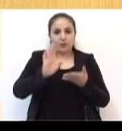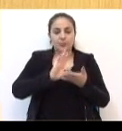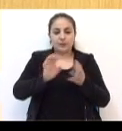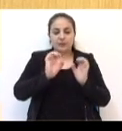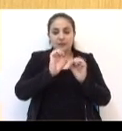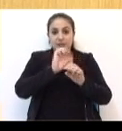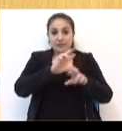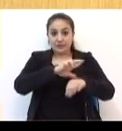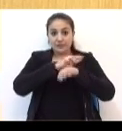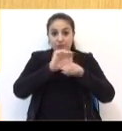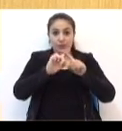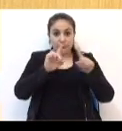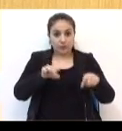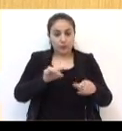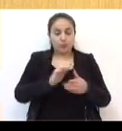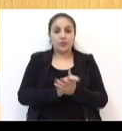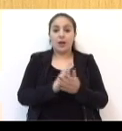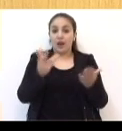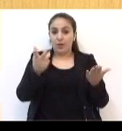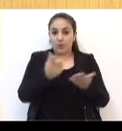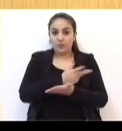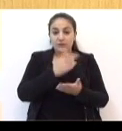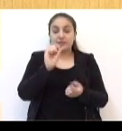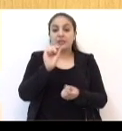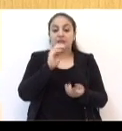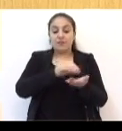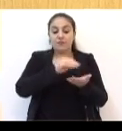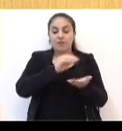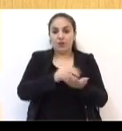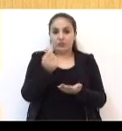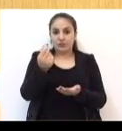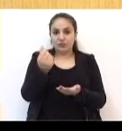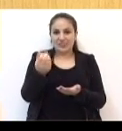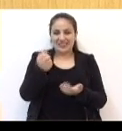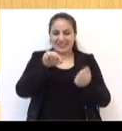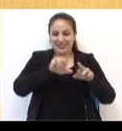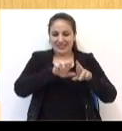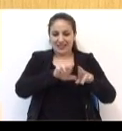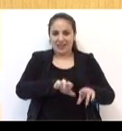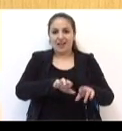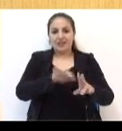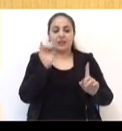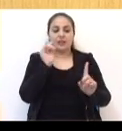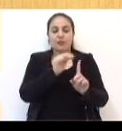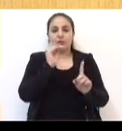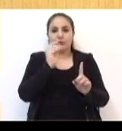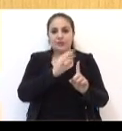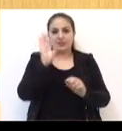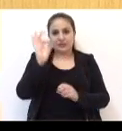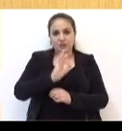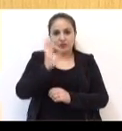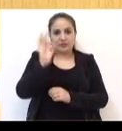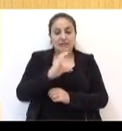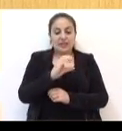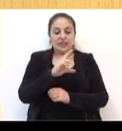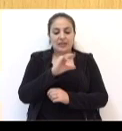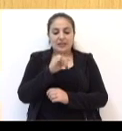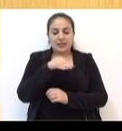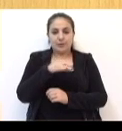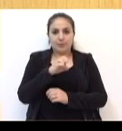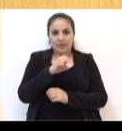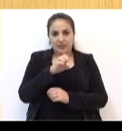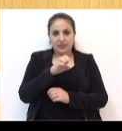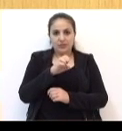segurança pública. Acontece que a falta de recursos na área reflete nos índices de criminalidade dos